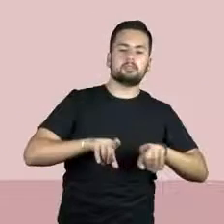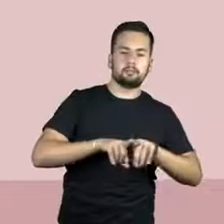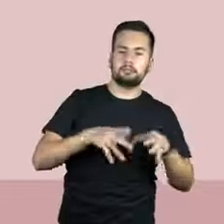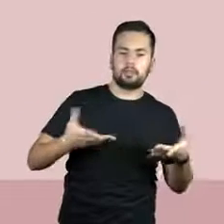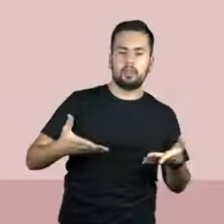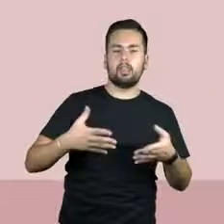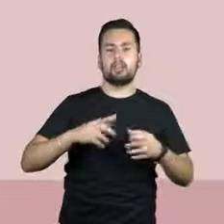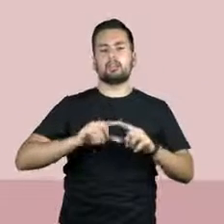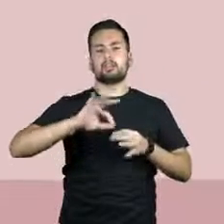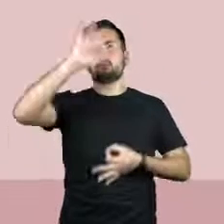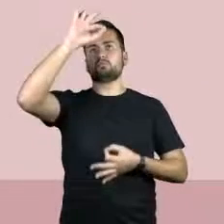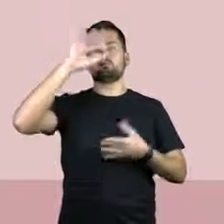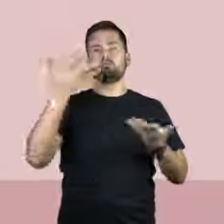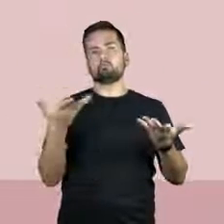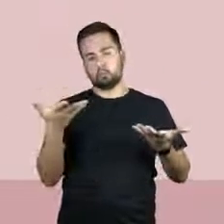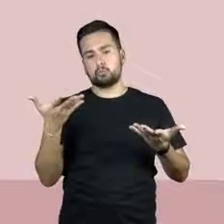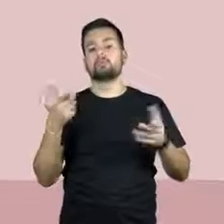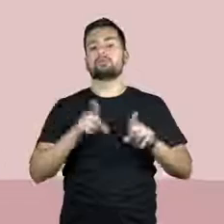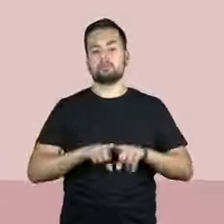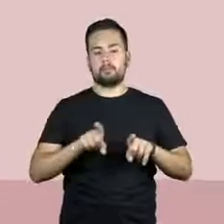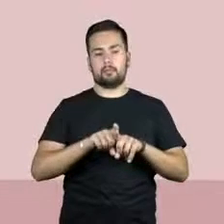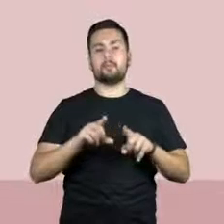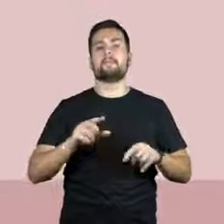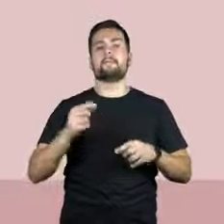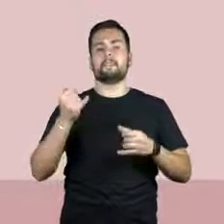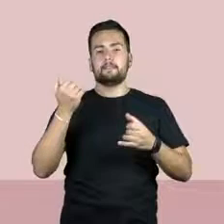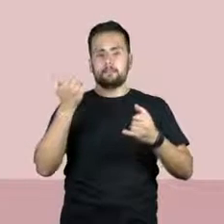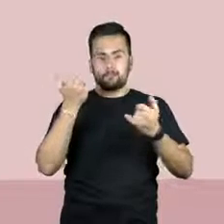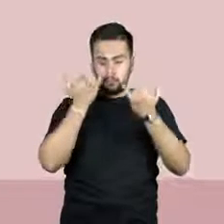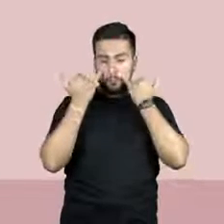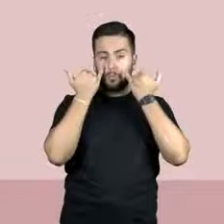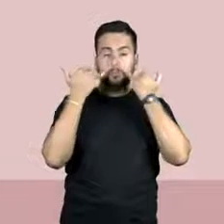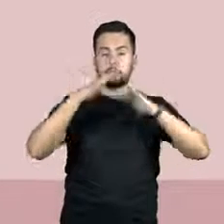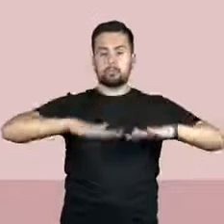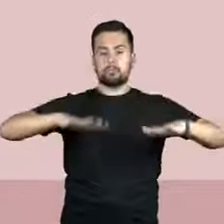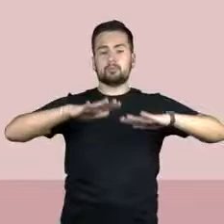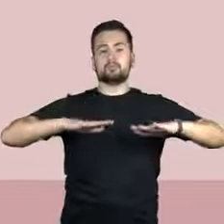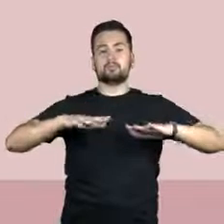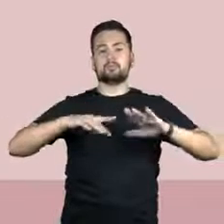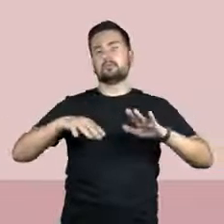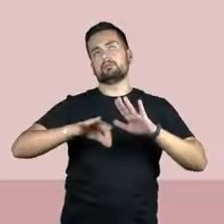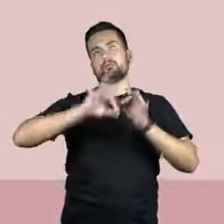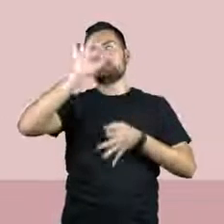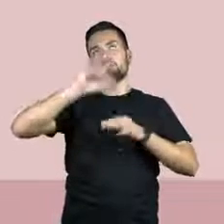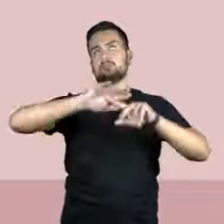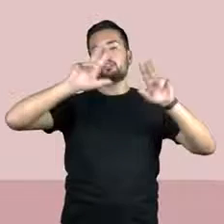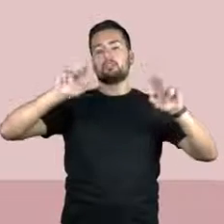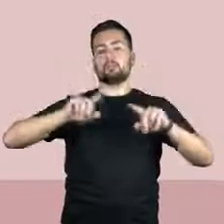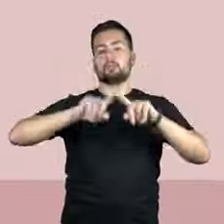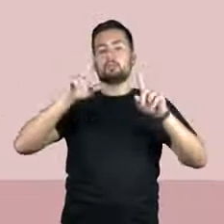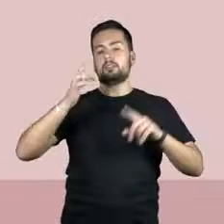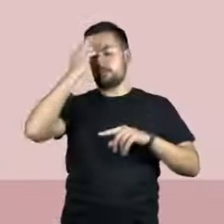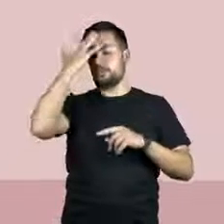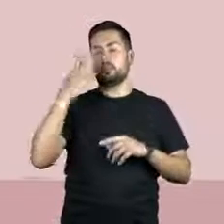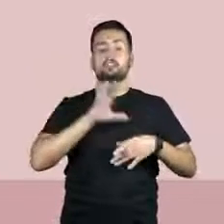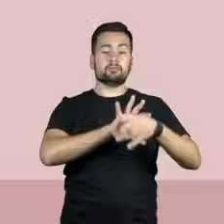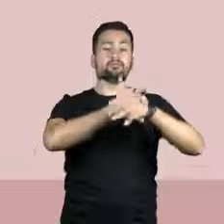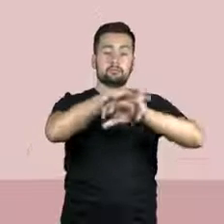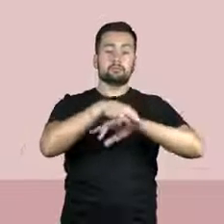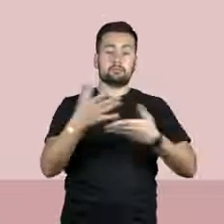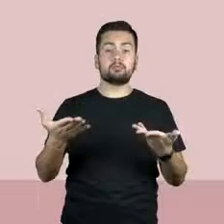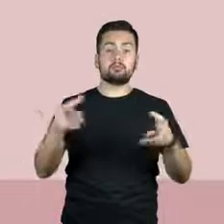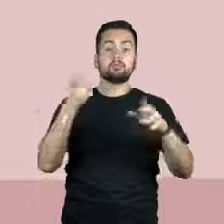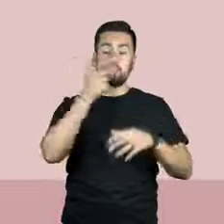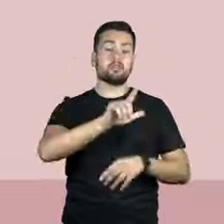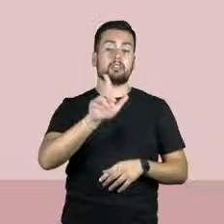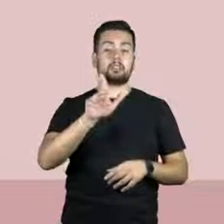E a altura desse talude, e também informações geométricas, mas que isso torna muito fácil a determinação de um fator de segurança. Tá?